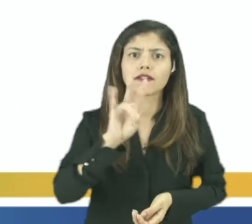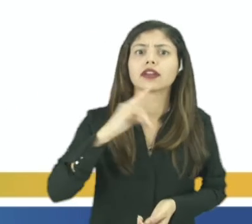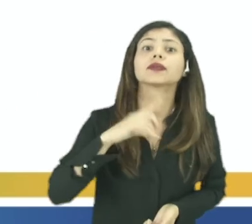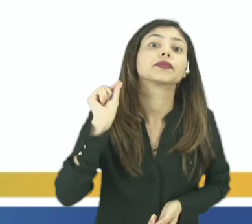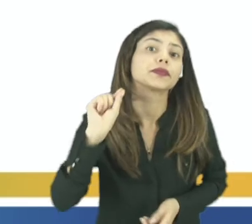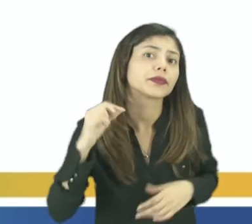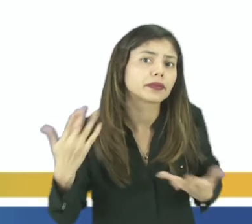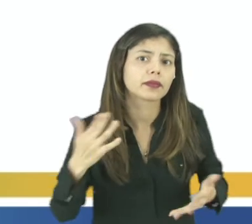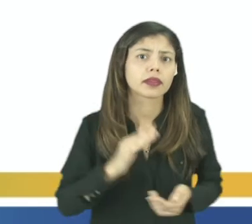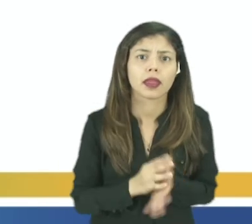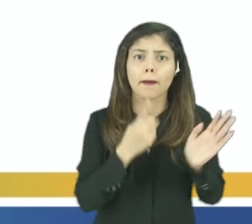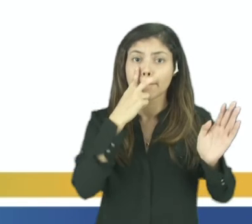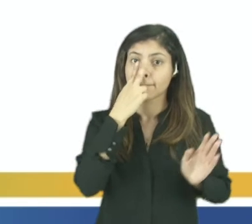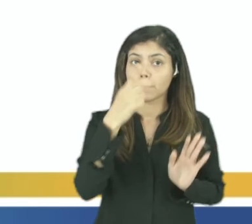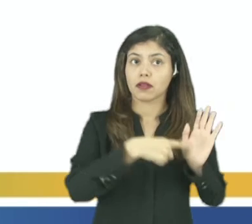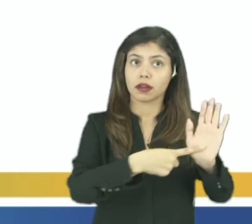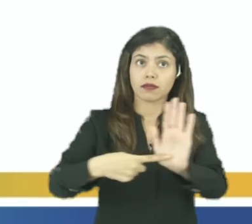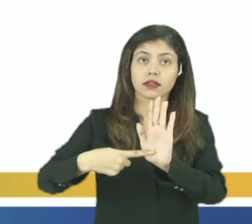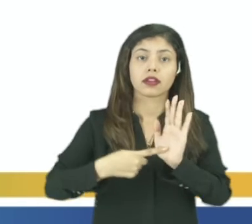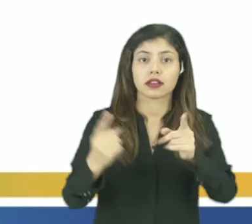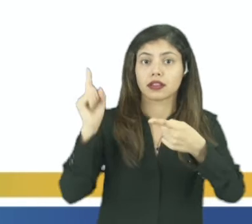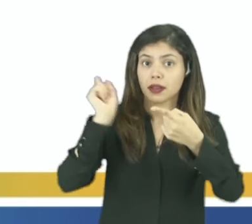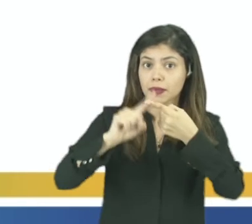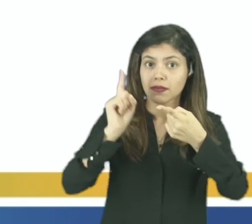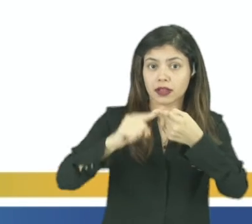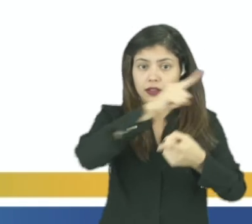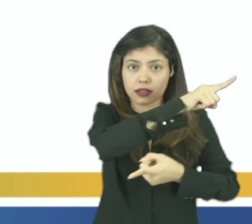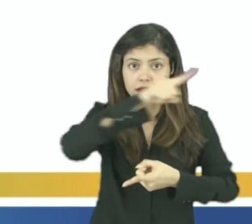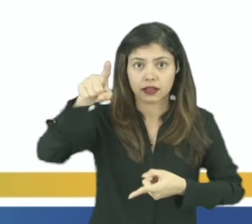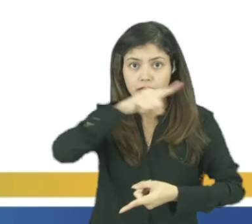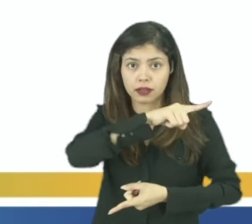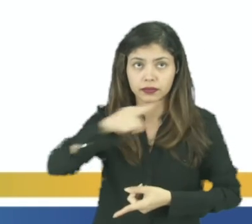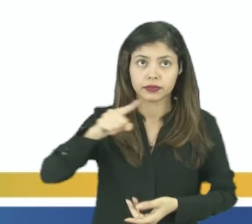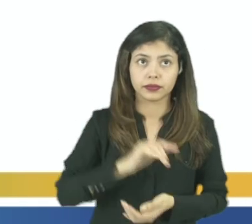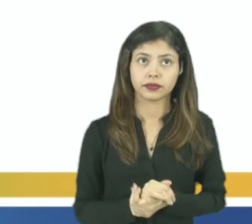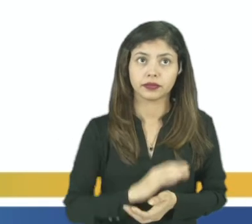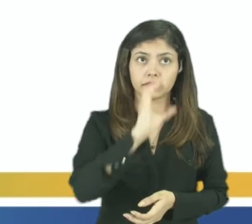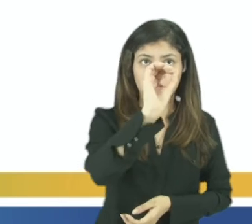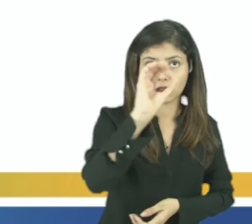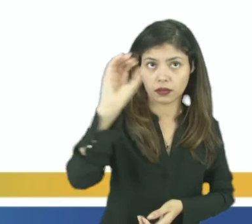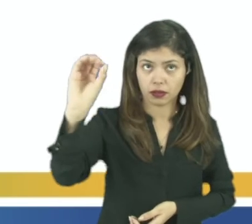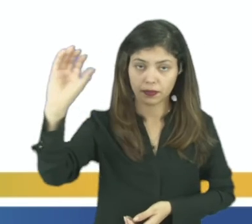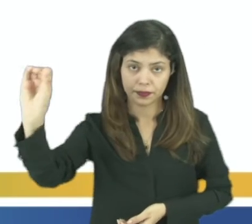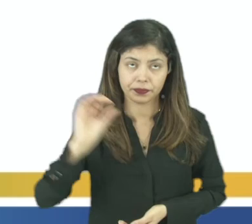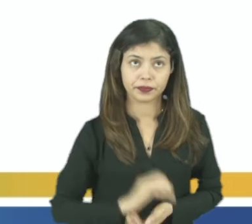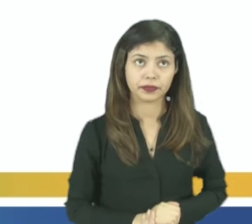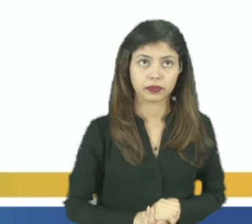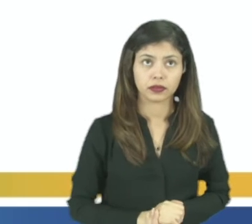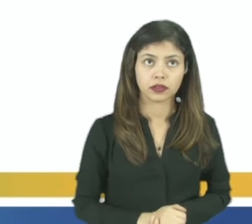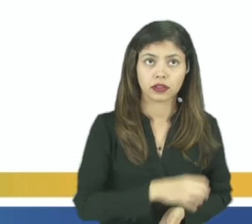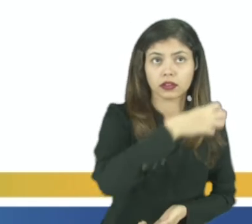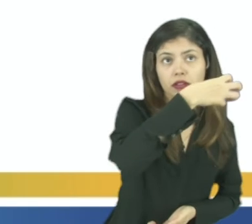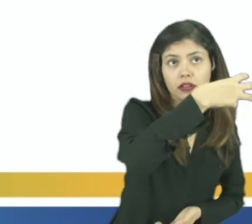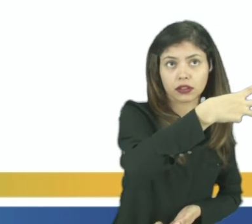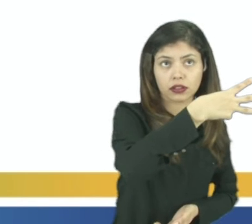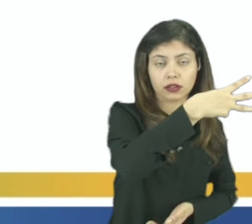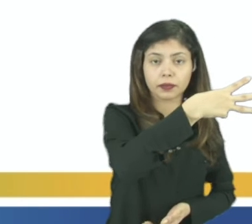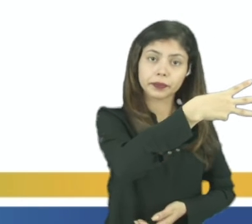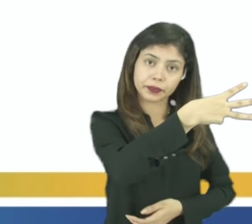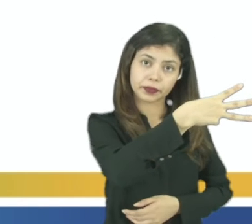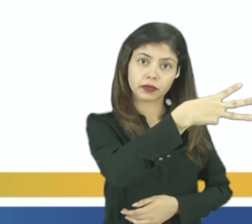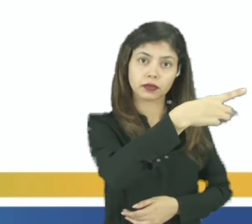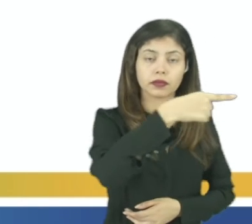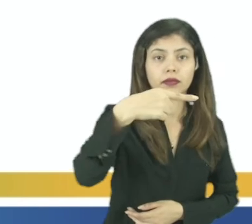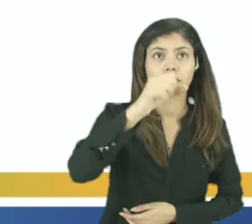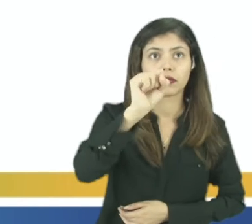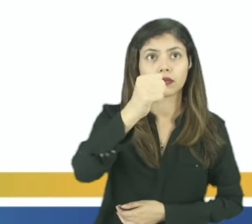que está aparecendo para vocês. Na primeira linha nós vamos ter o 1, 0, 0 e 0. Na segunda linha,